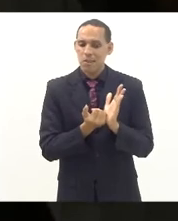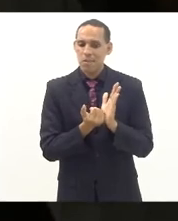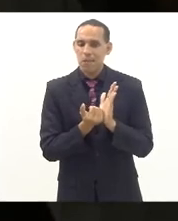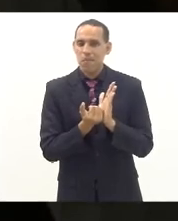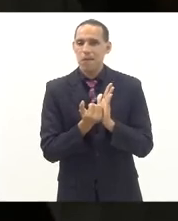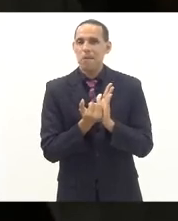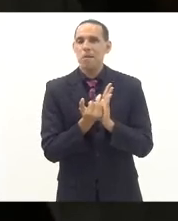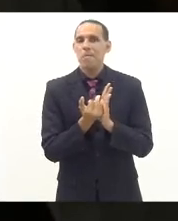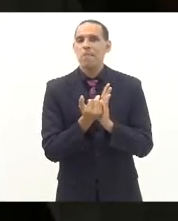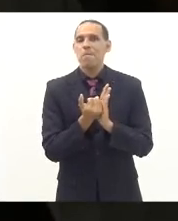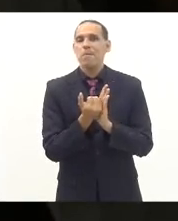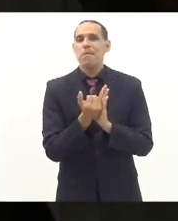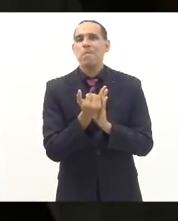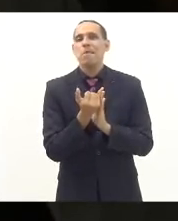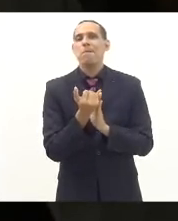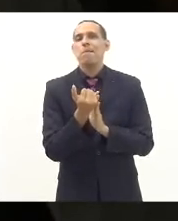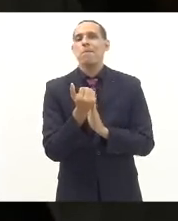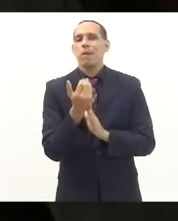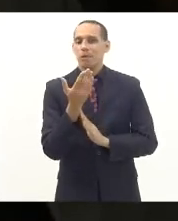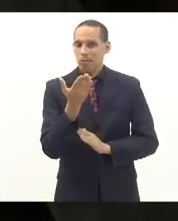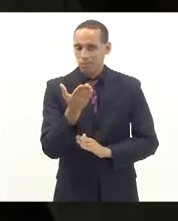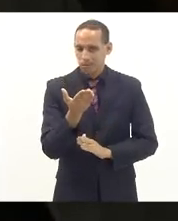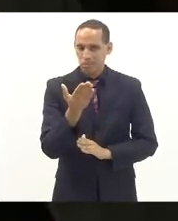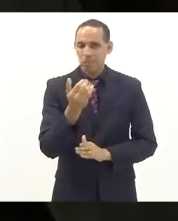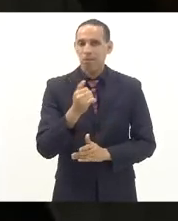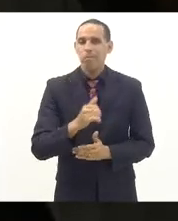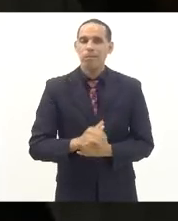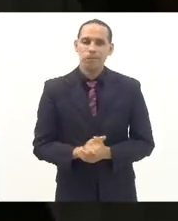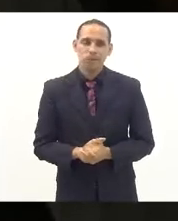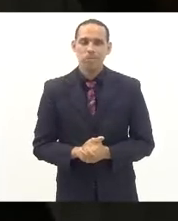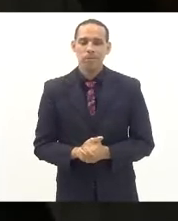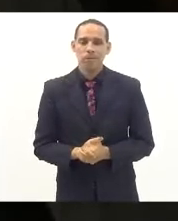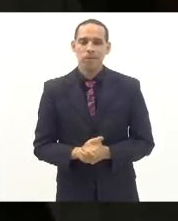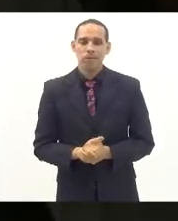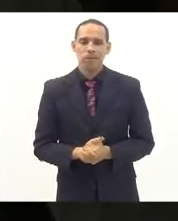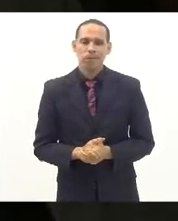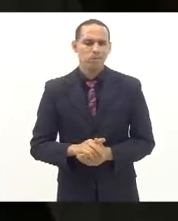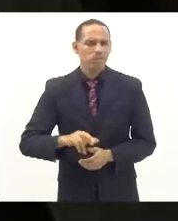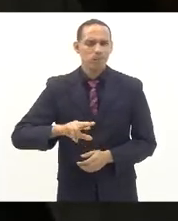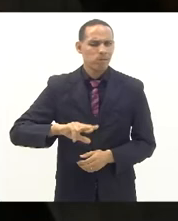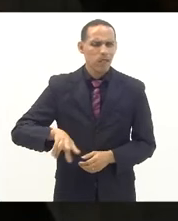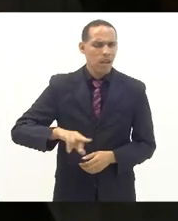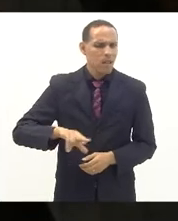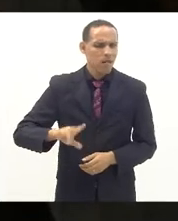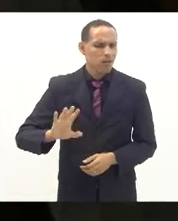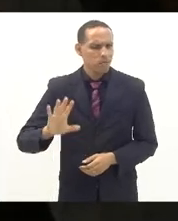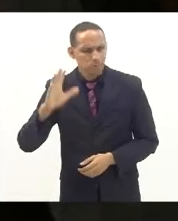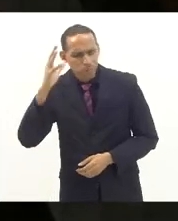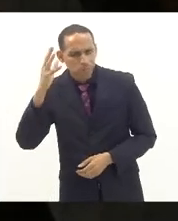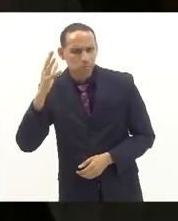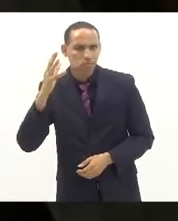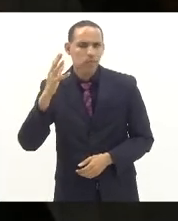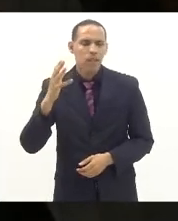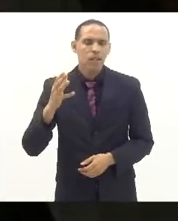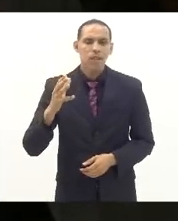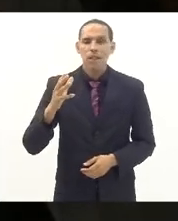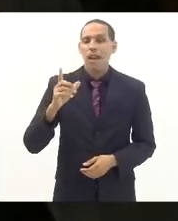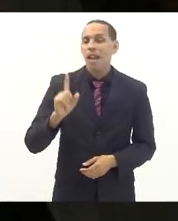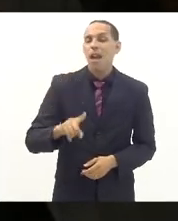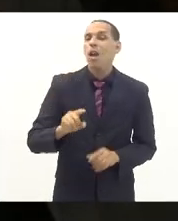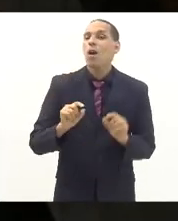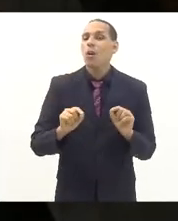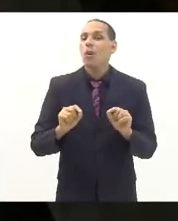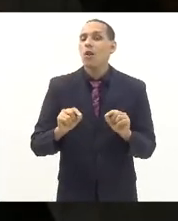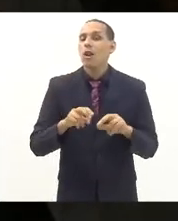em Franco processo de crescimento isto não é obra do acaso e isto decorre